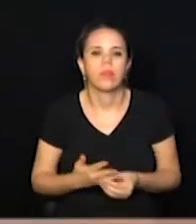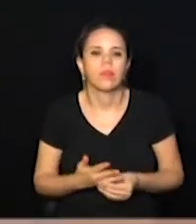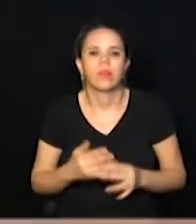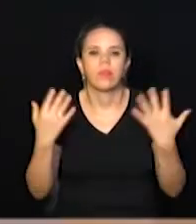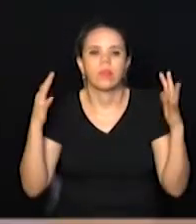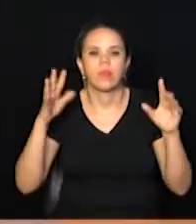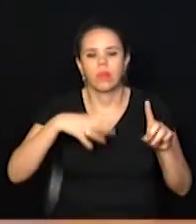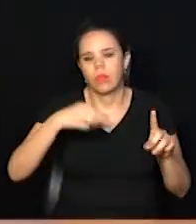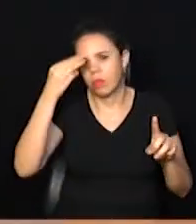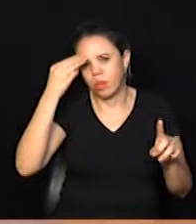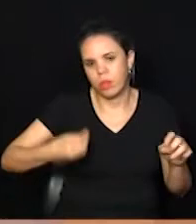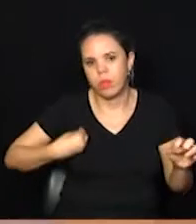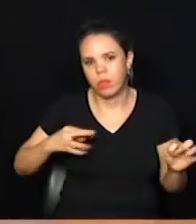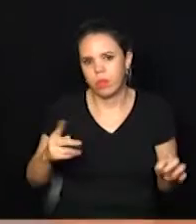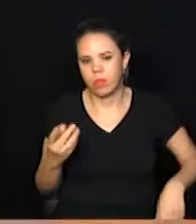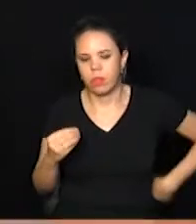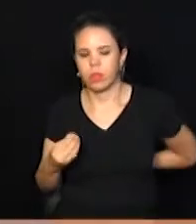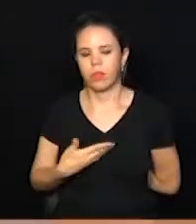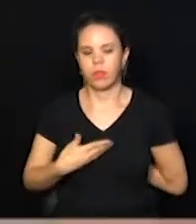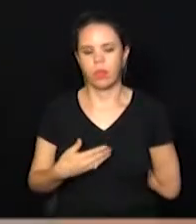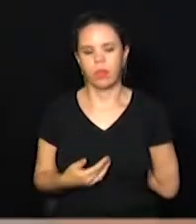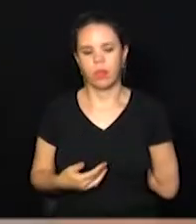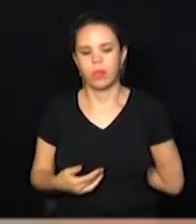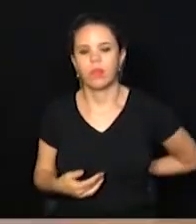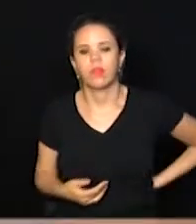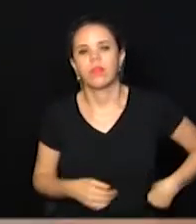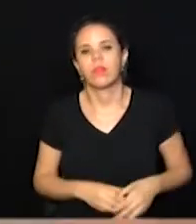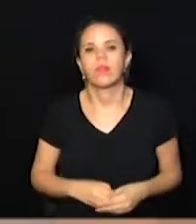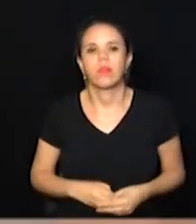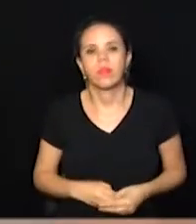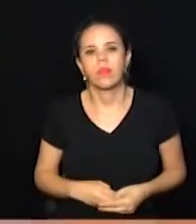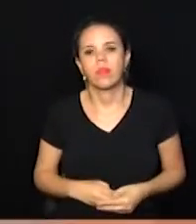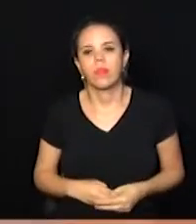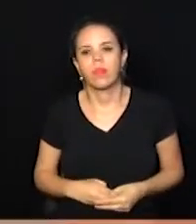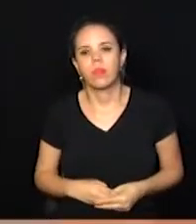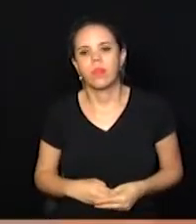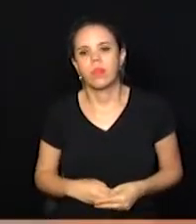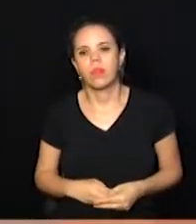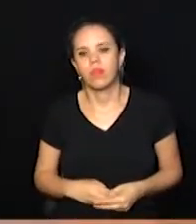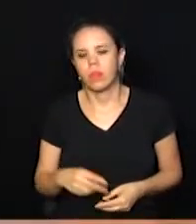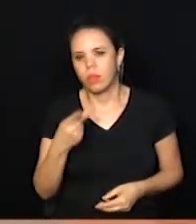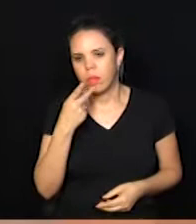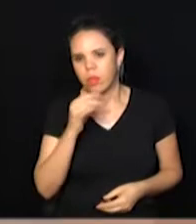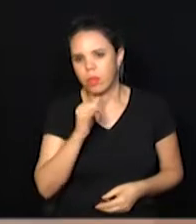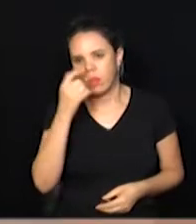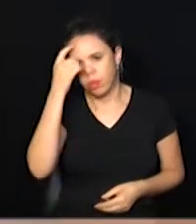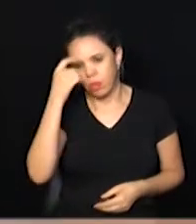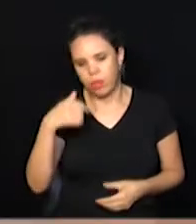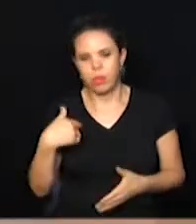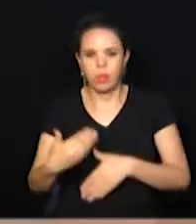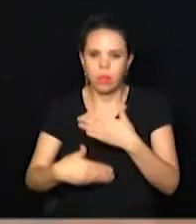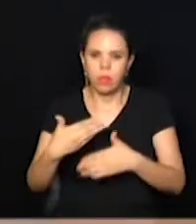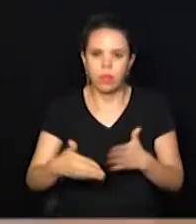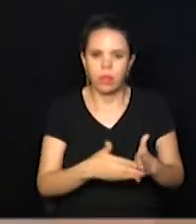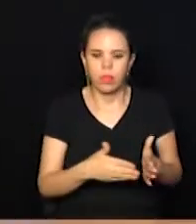celebração da memória e da vida do nosso querido Toninho, né? Enfim, eu estava falando com o Otávio aqui que a gente vai passando um monte